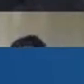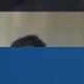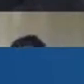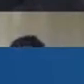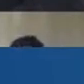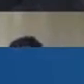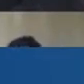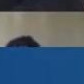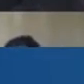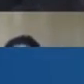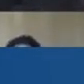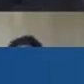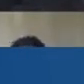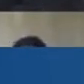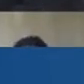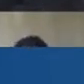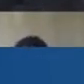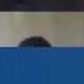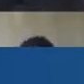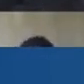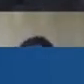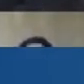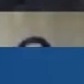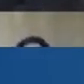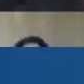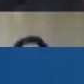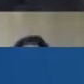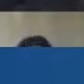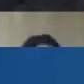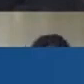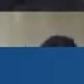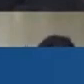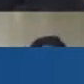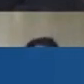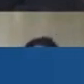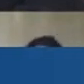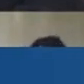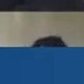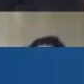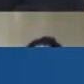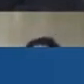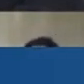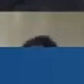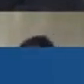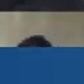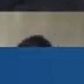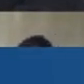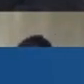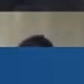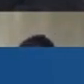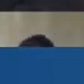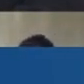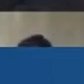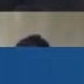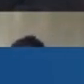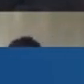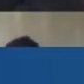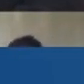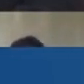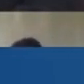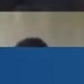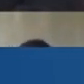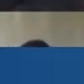participação dele próprio e do Rony Lessa, e aponta o Maxwell e outras pessoas